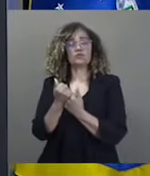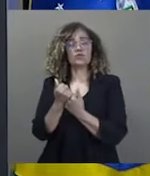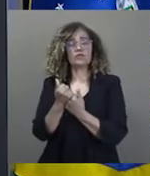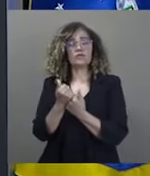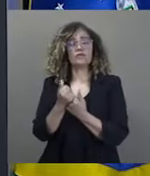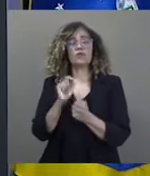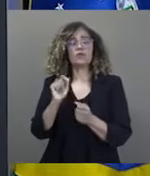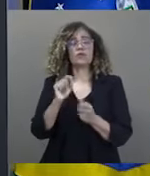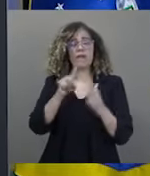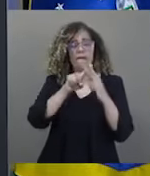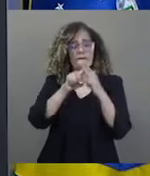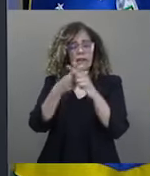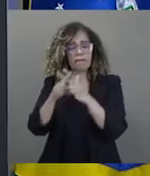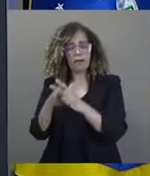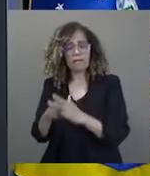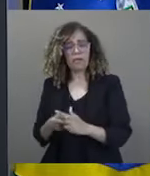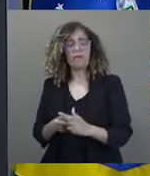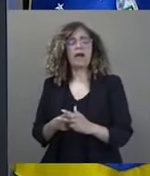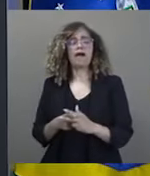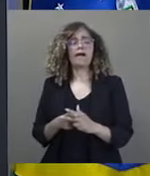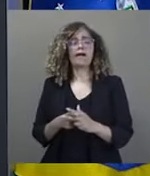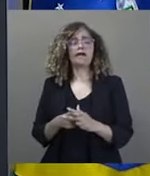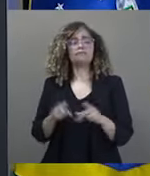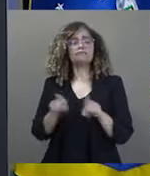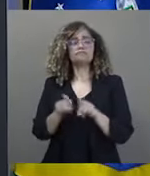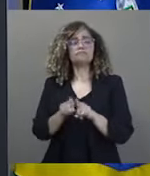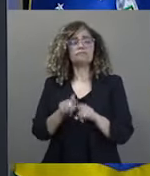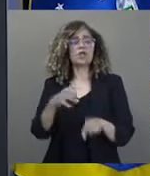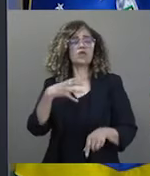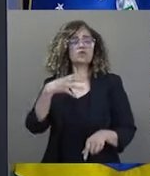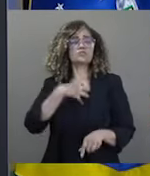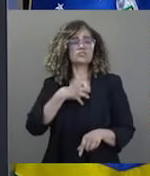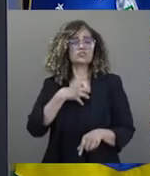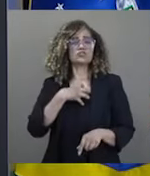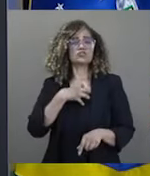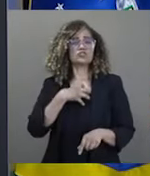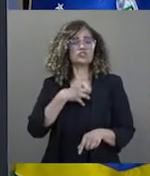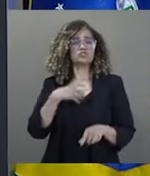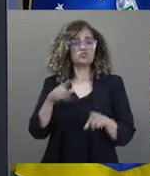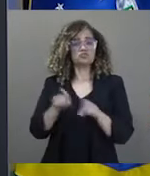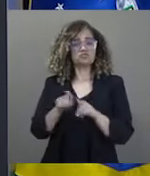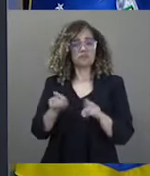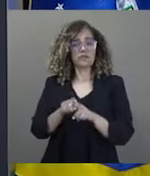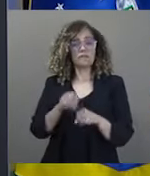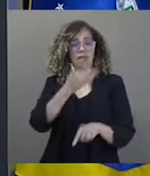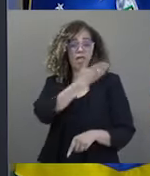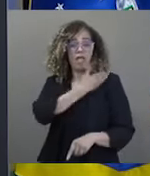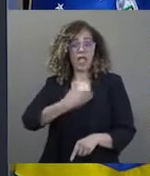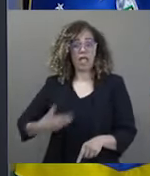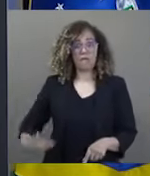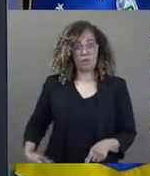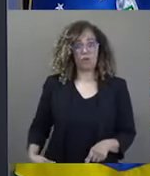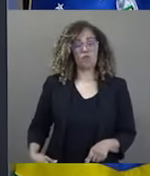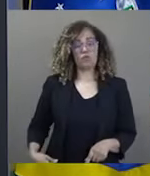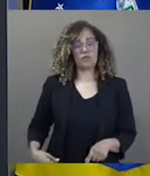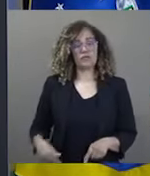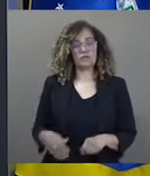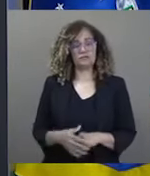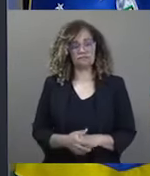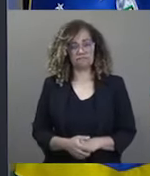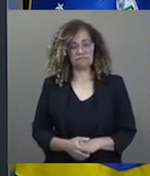restaurar o verdadeiro sentido do republicanismo fecha aspas